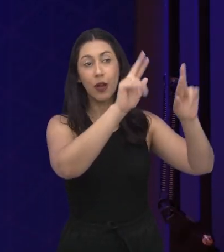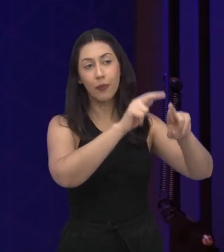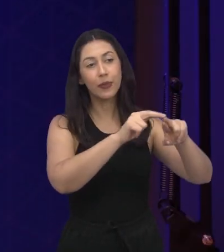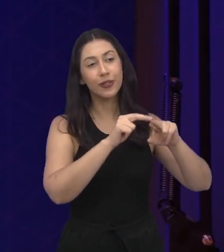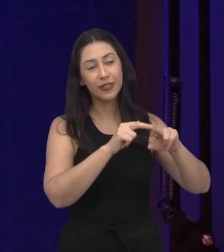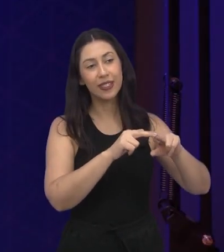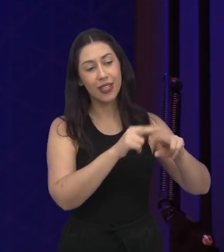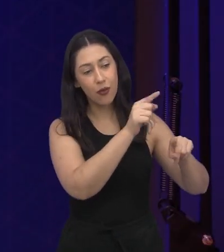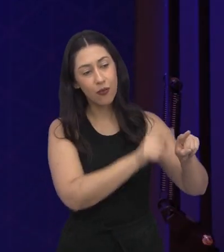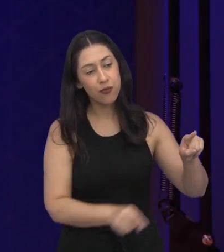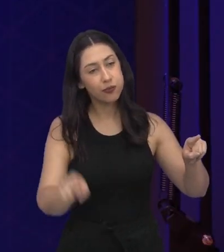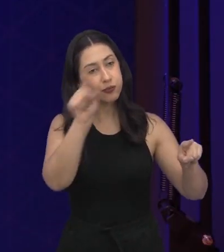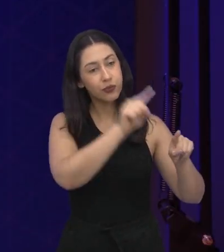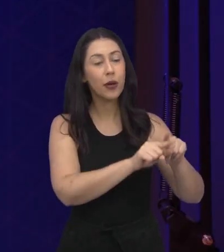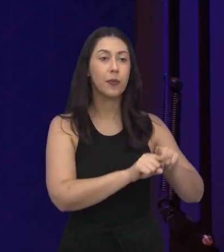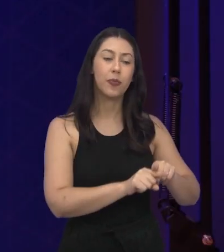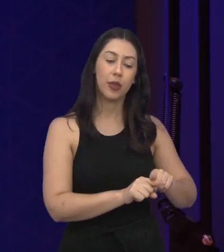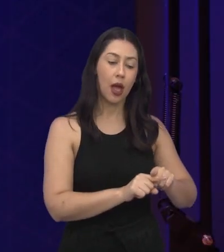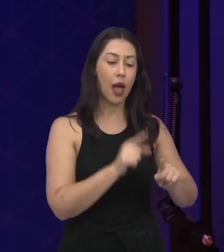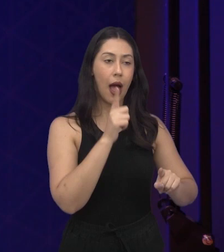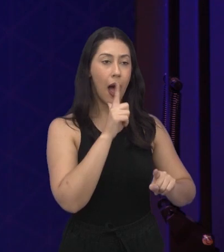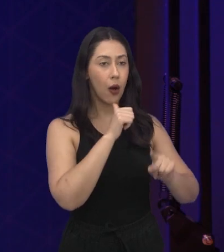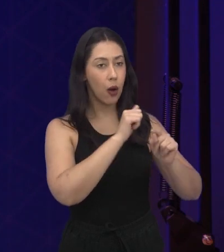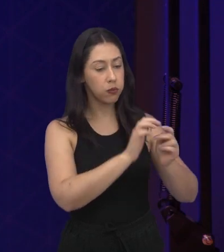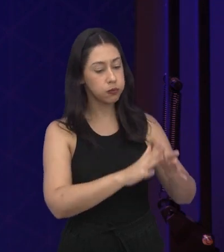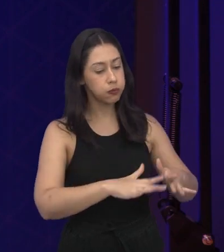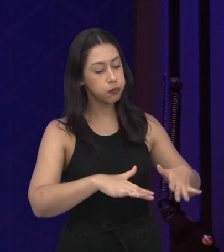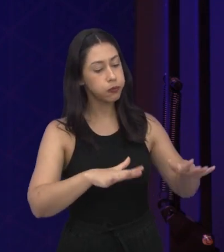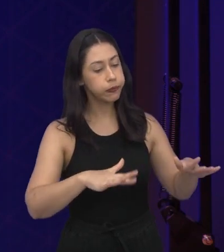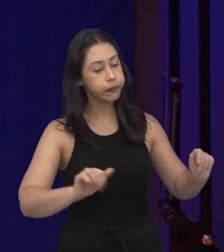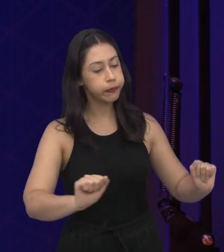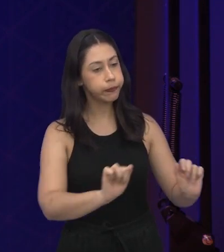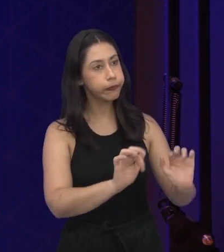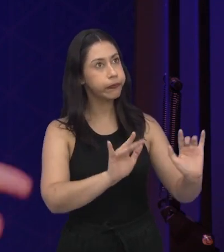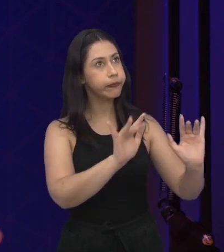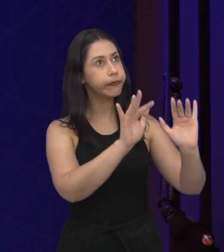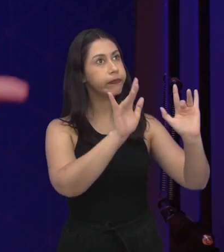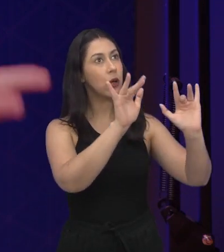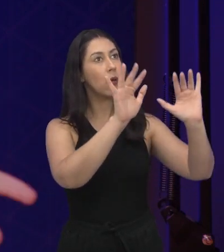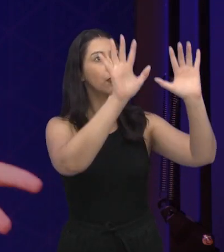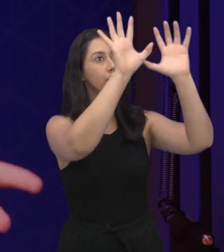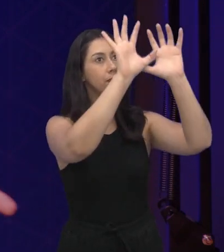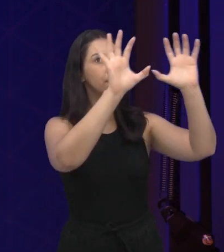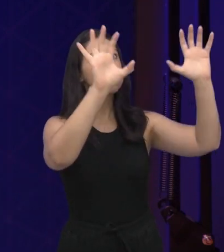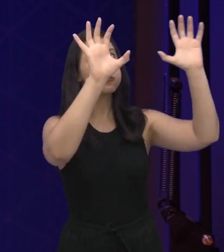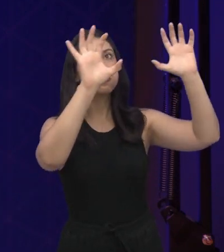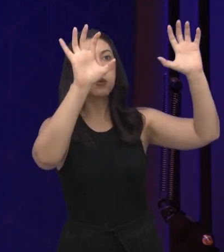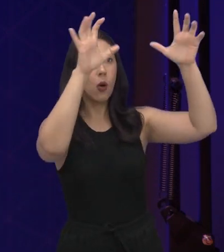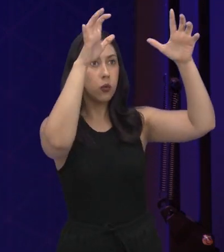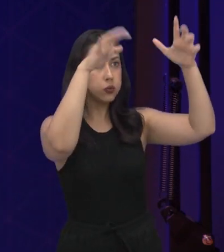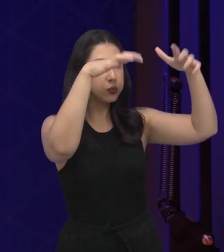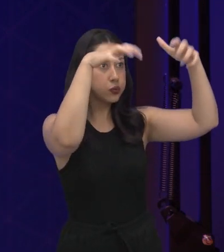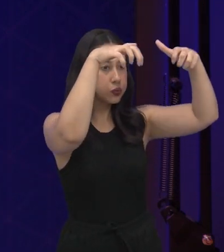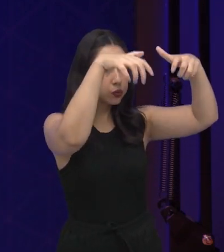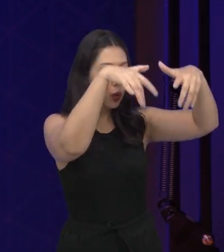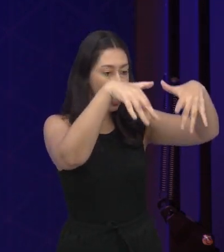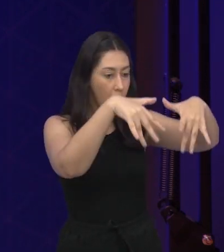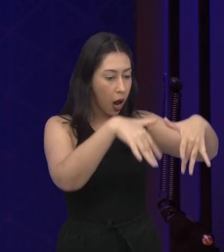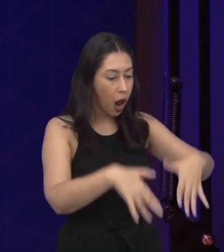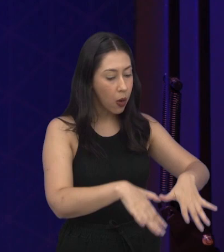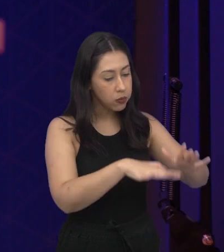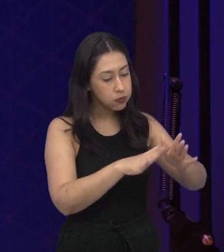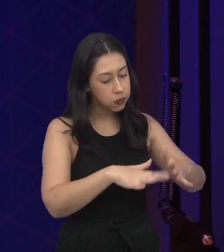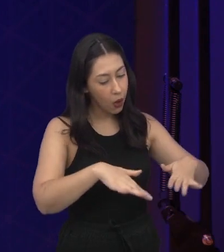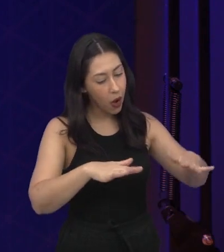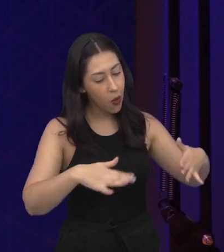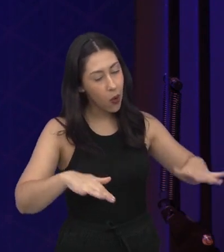por isso que a gente tem o ciclo da água, chove e daí essas águas vão para os rios, para os mares e daí elas